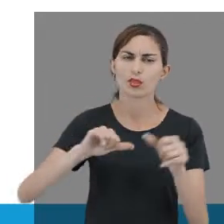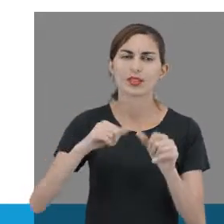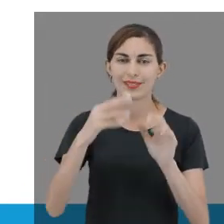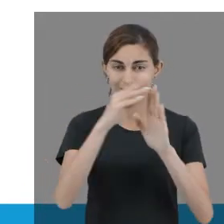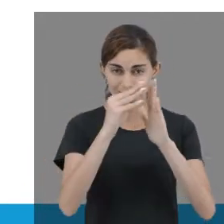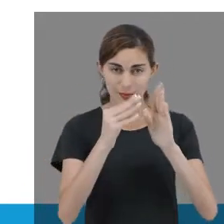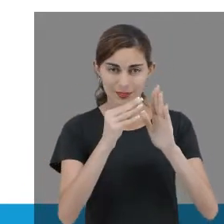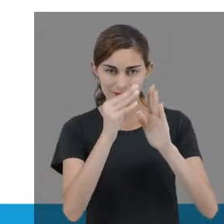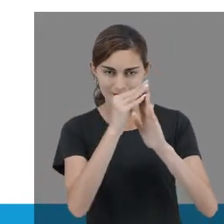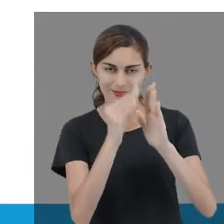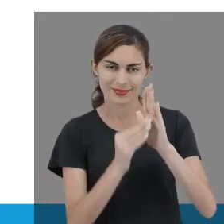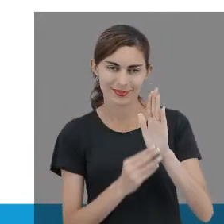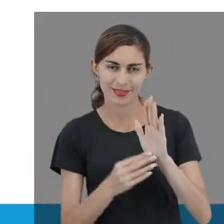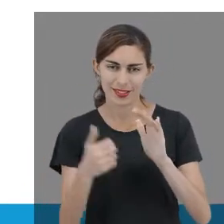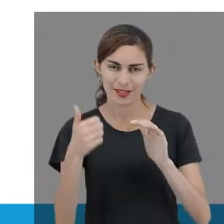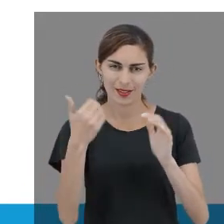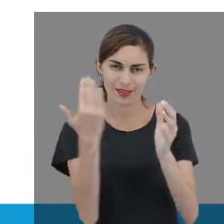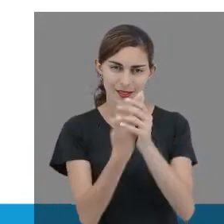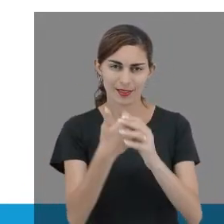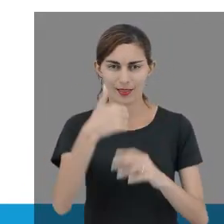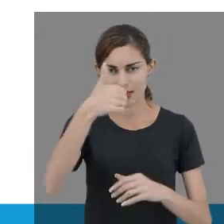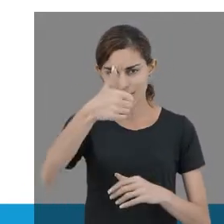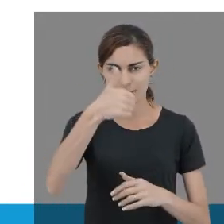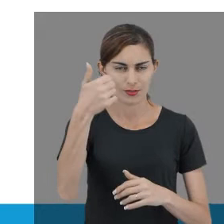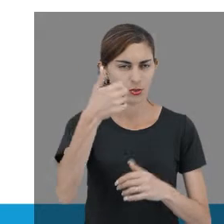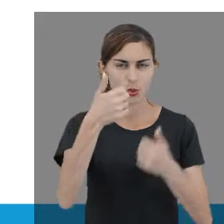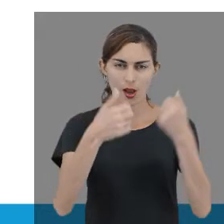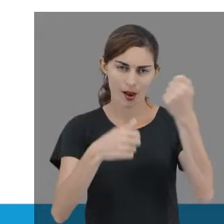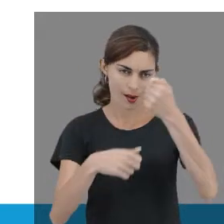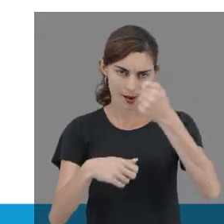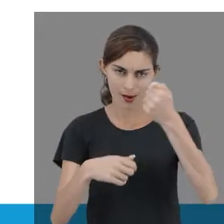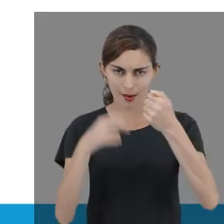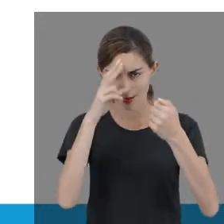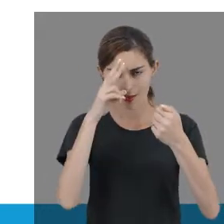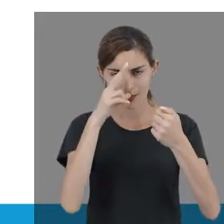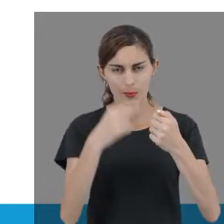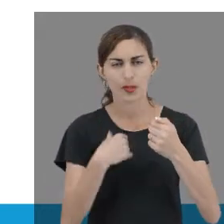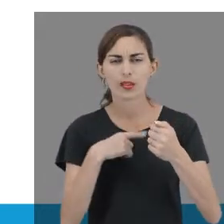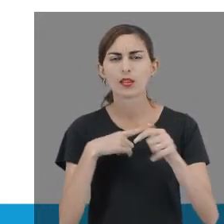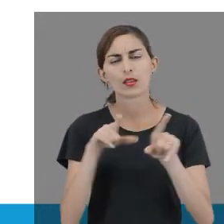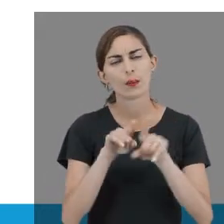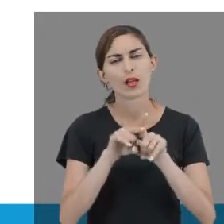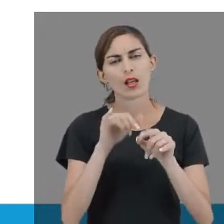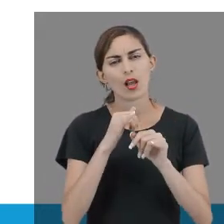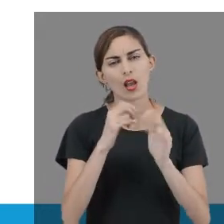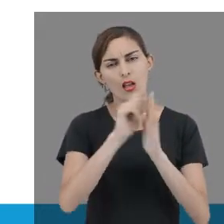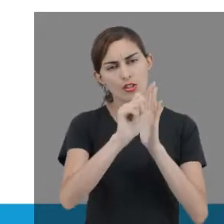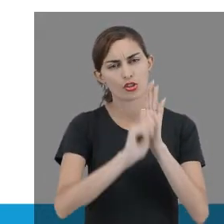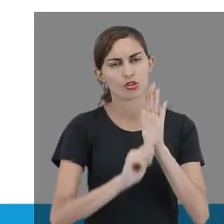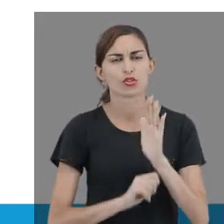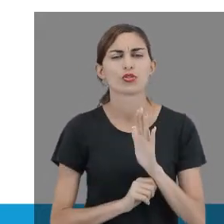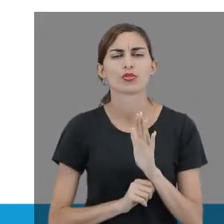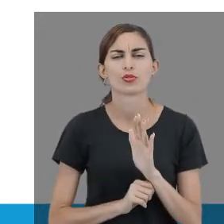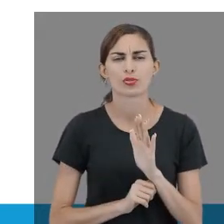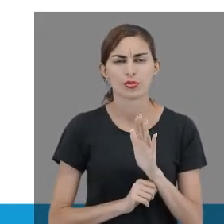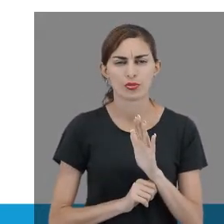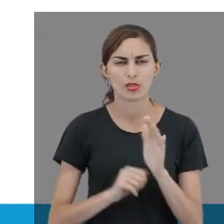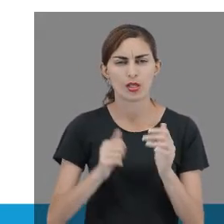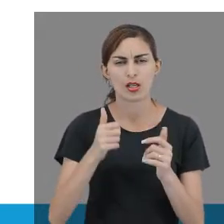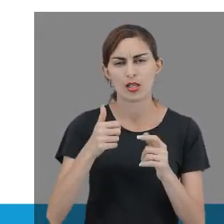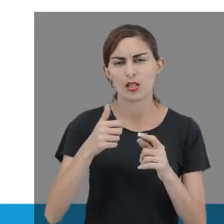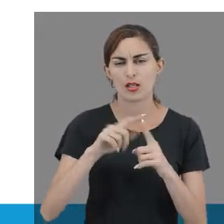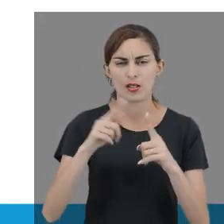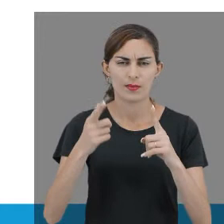alterações congênitas, naquela tabela nossa, né, o anexo A. E que também tenha tido registro